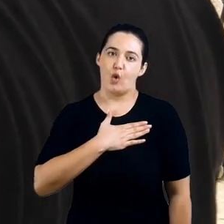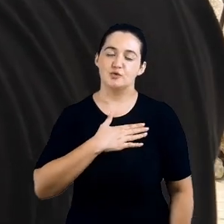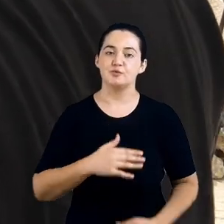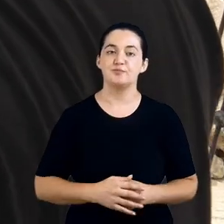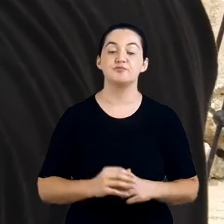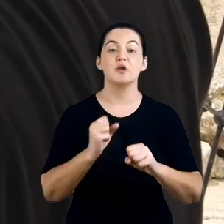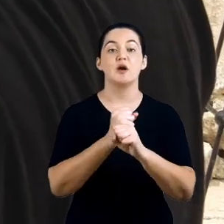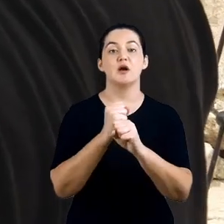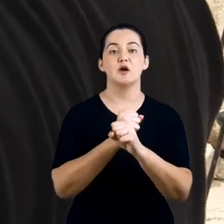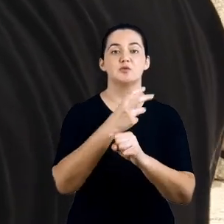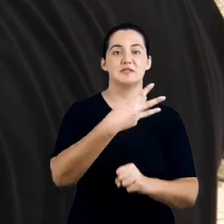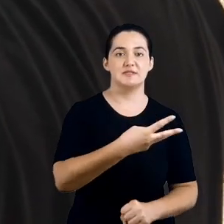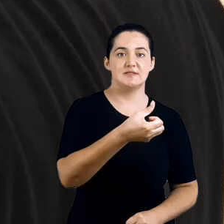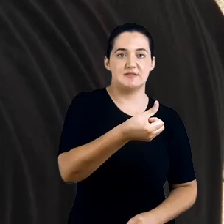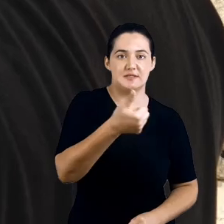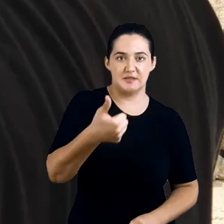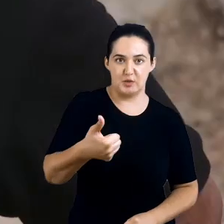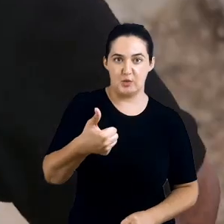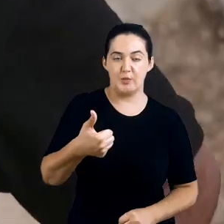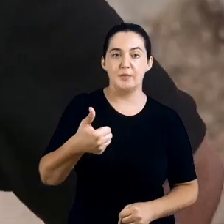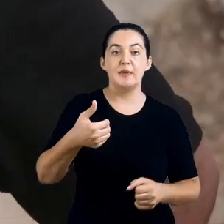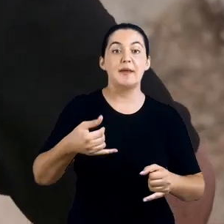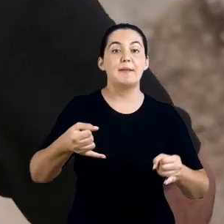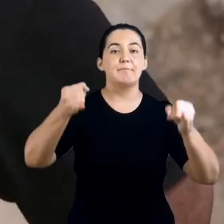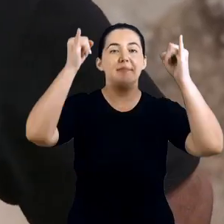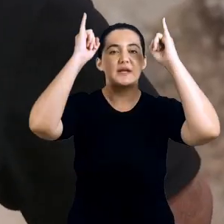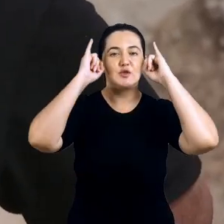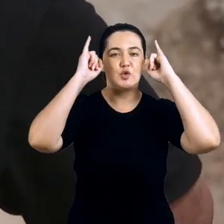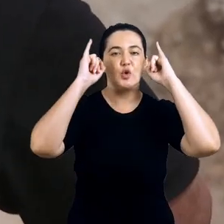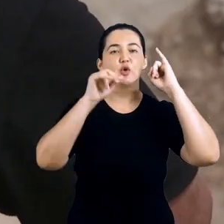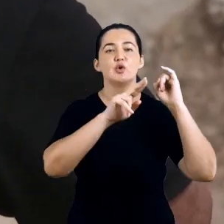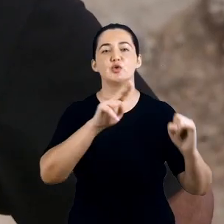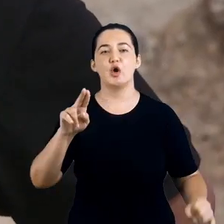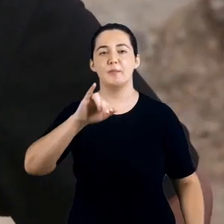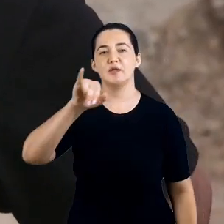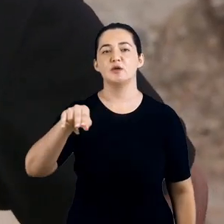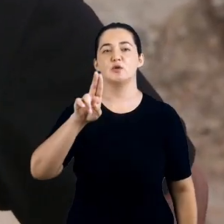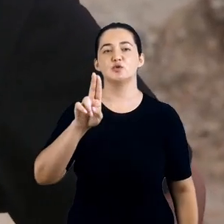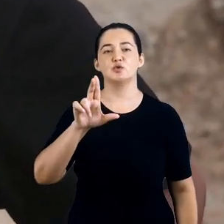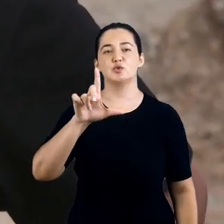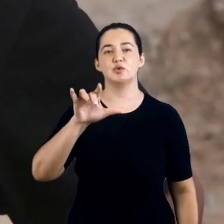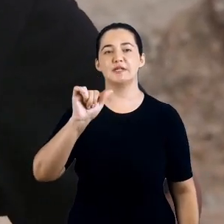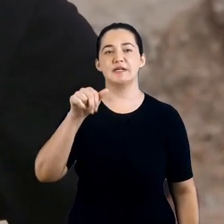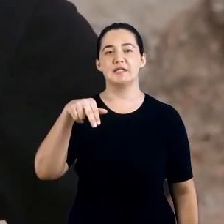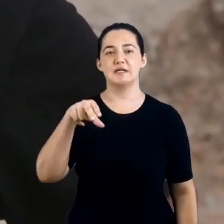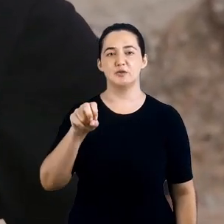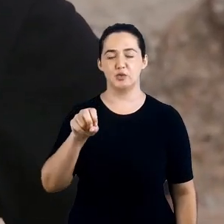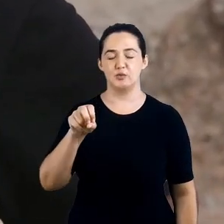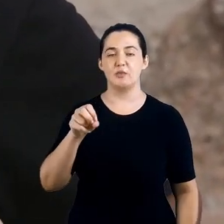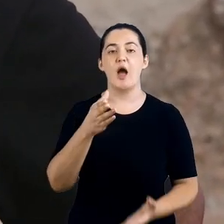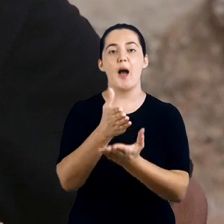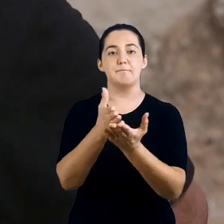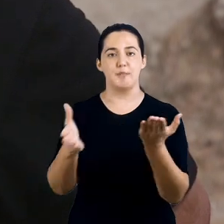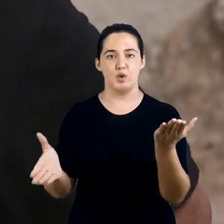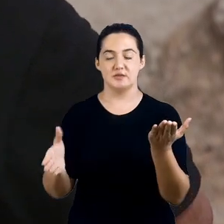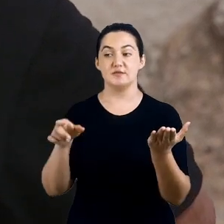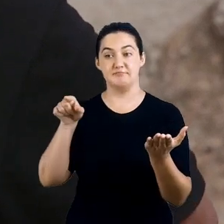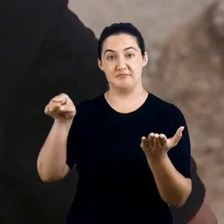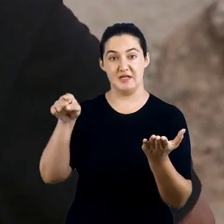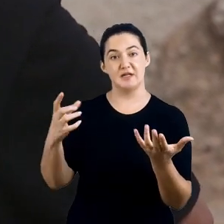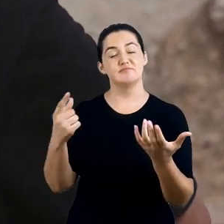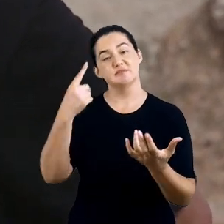dela. No ano 361, um imperador bizantino chamado Juliano o Apóstata